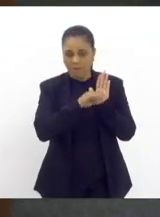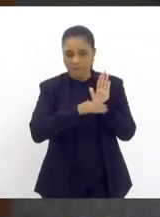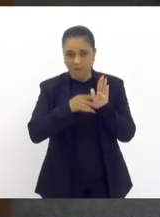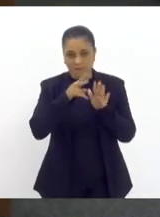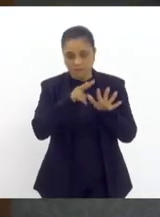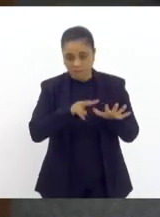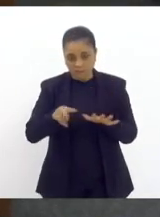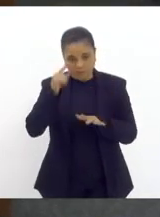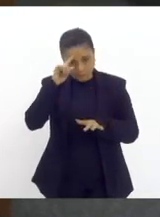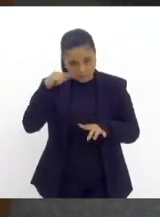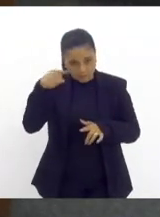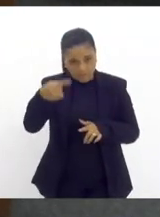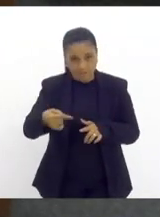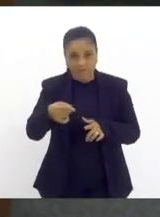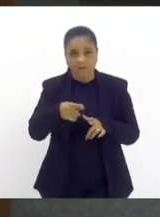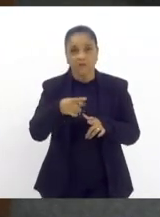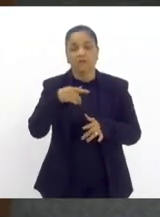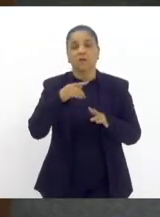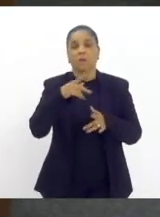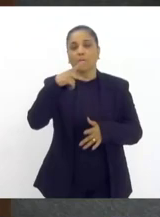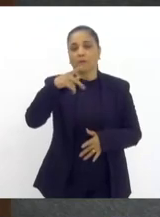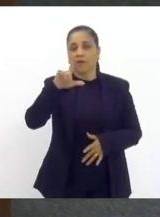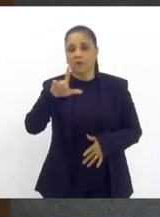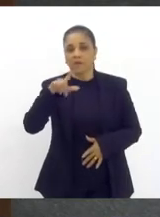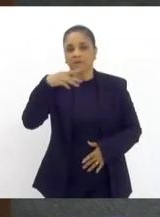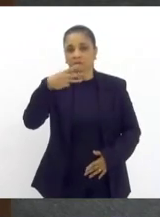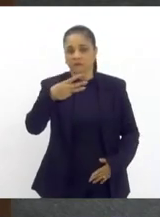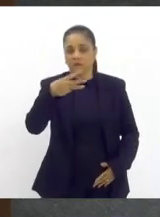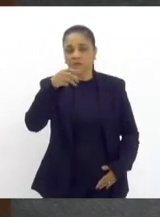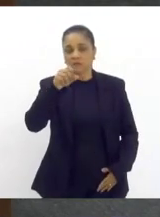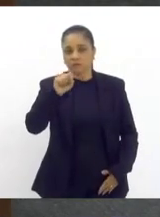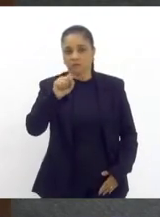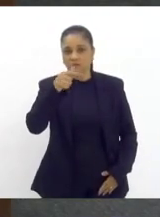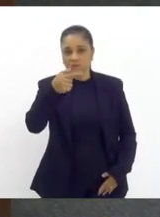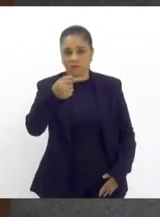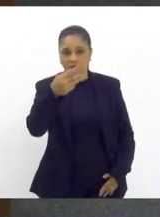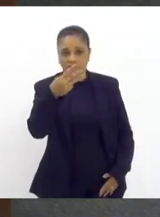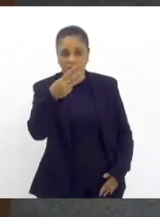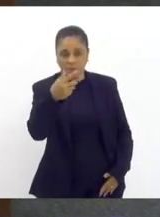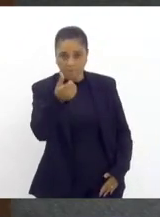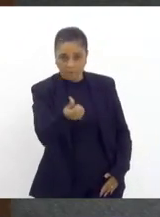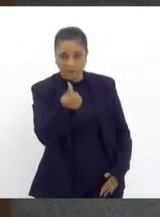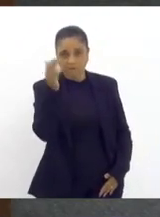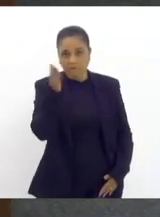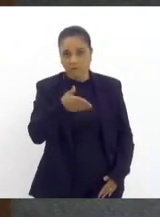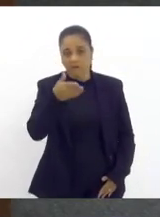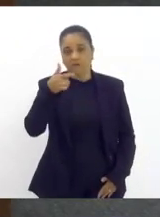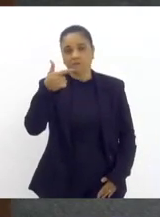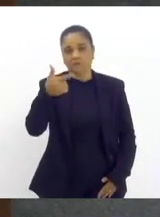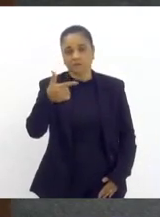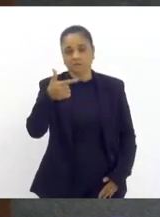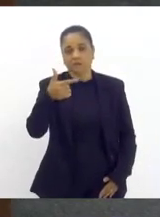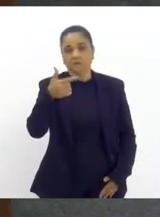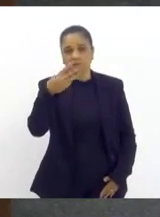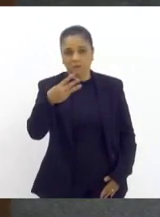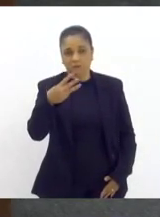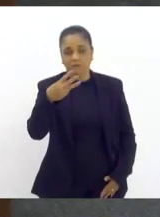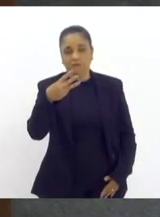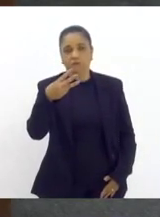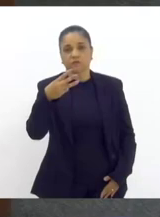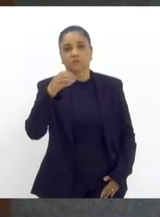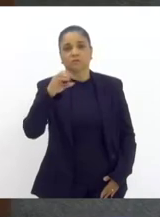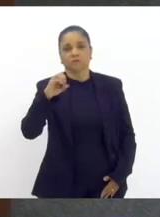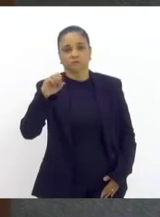exatamente o PR 3876 de 2018 e deixando aqui o meu compromisso de fazer um projeto